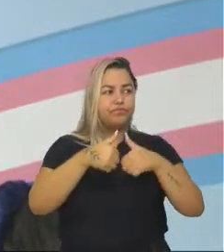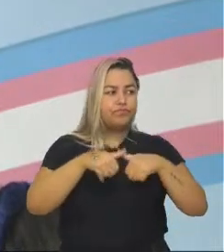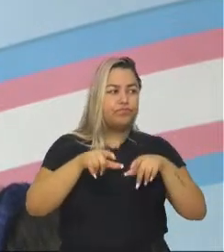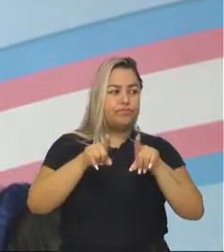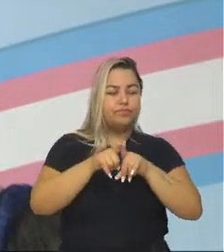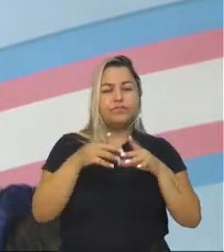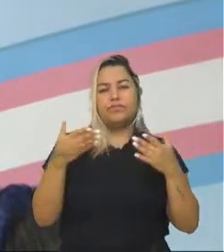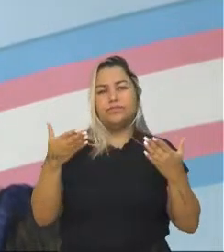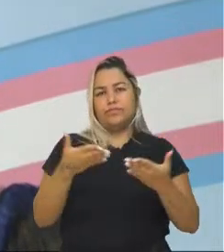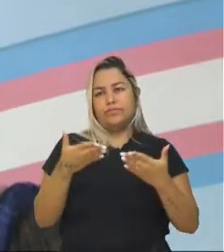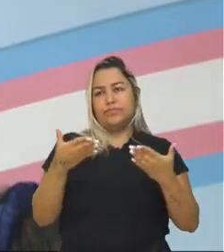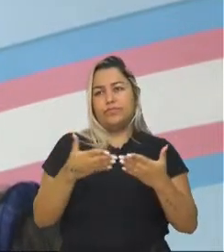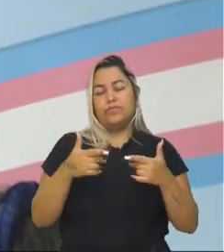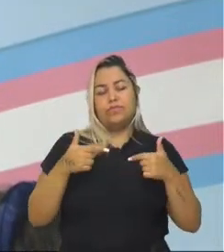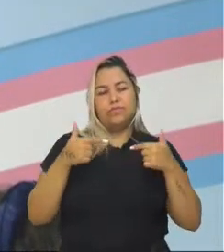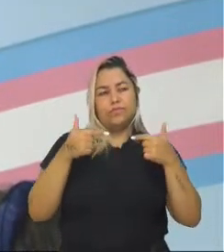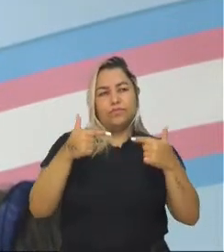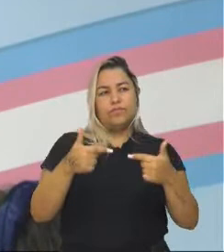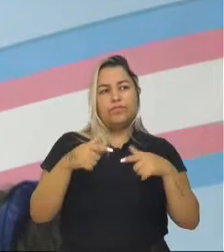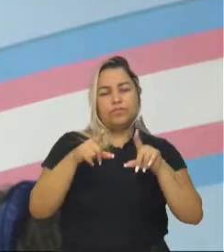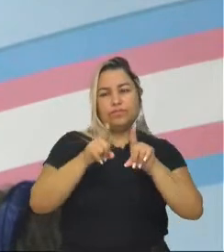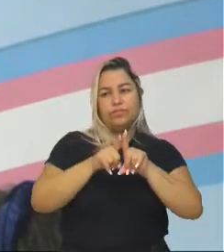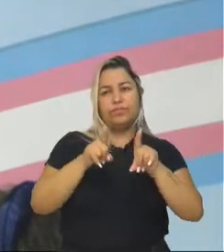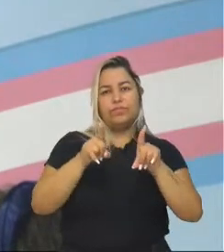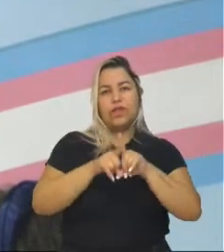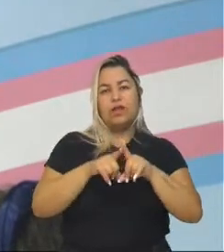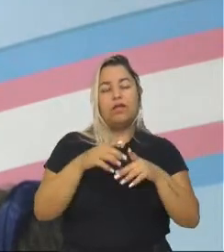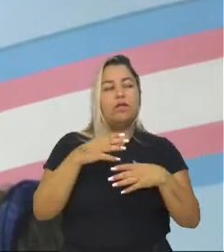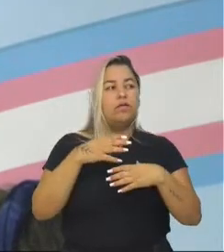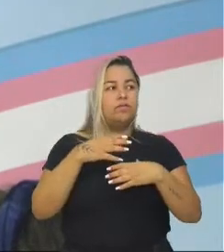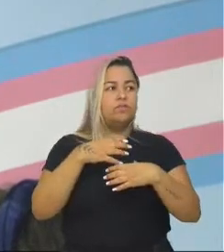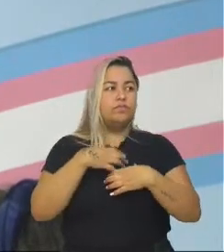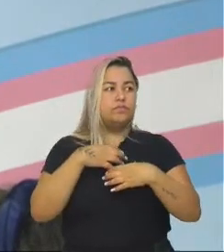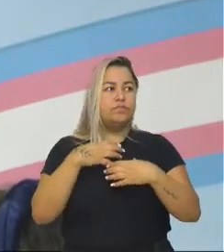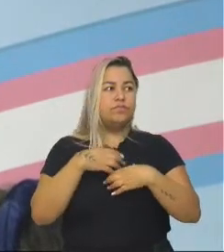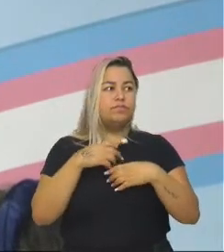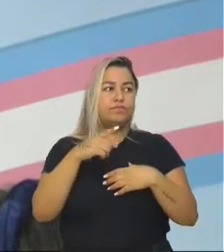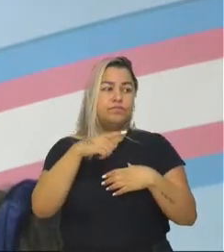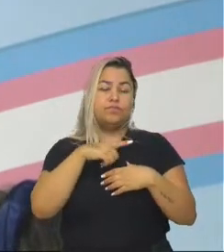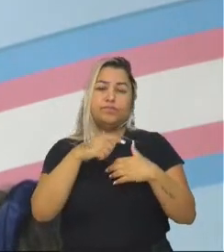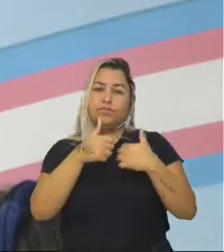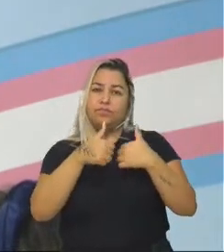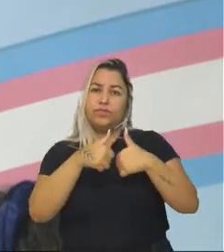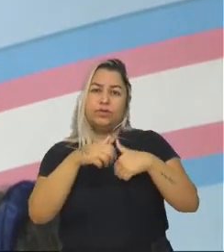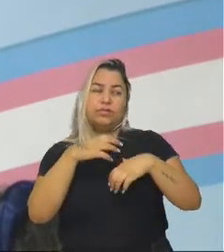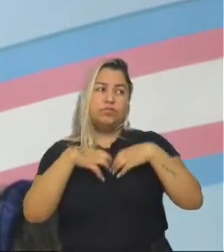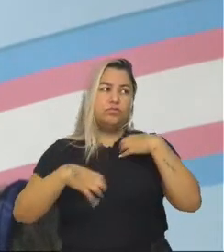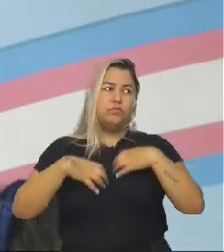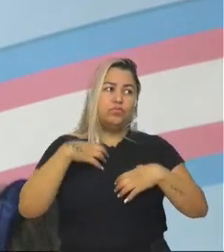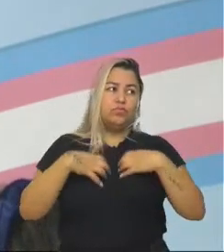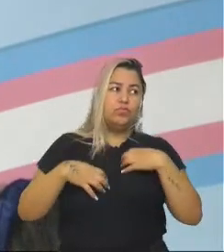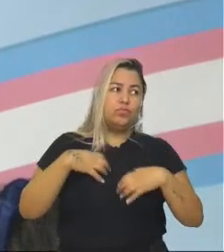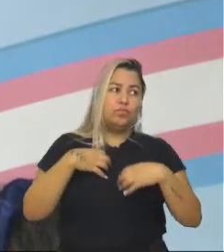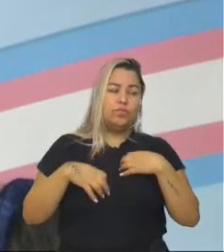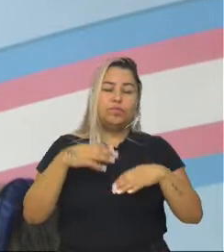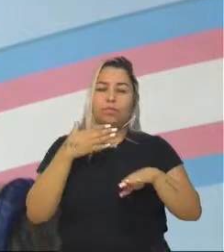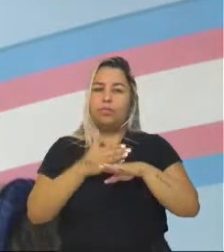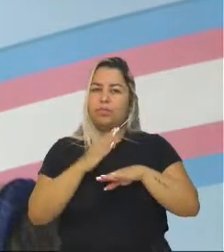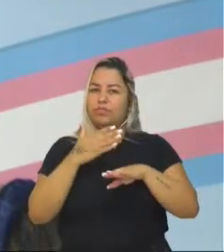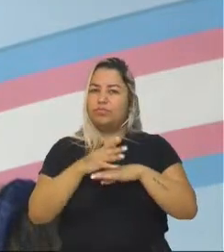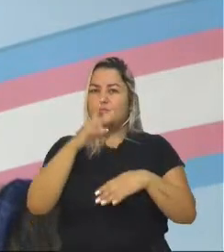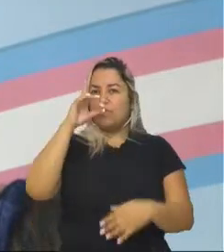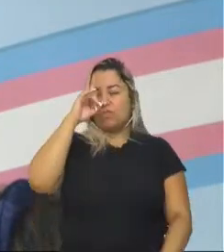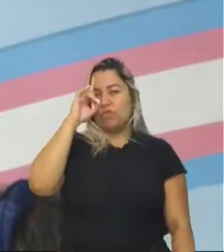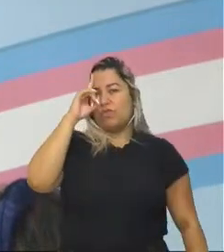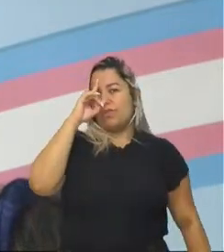hoje, foi desafiador por conta do mal-estar que eu poderia sentir. Quase todos os dias, ou praticamente todos os